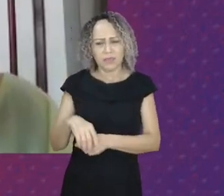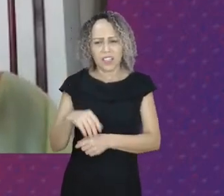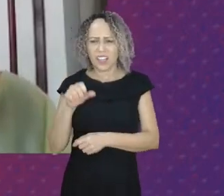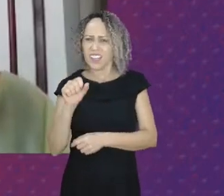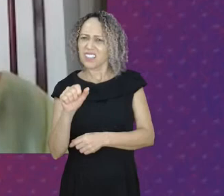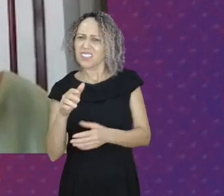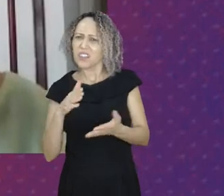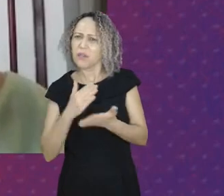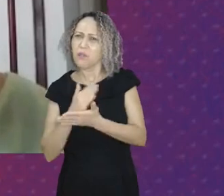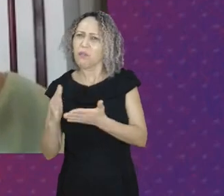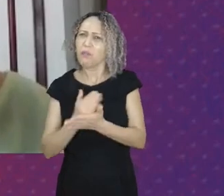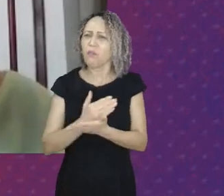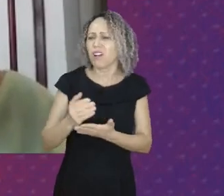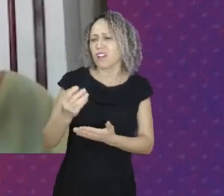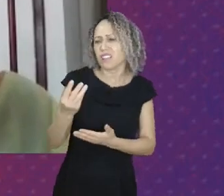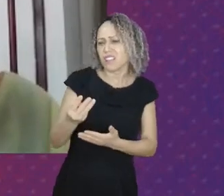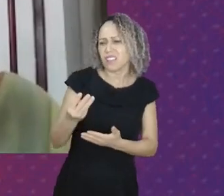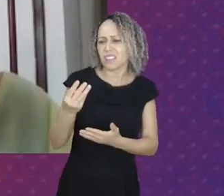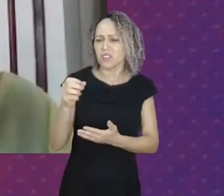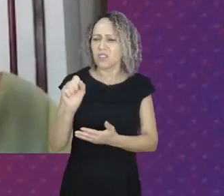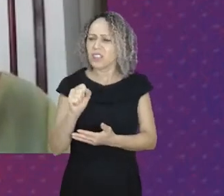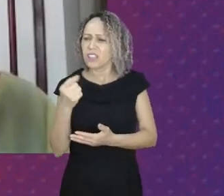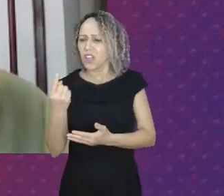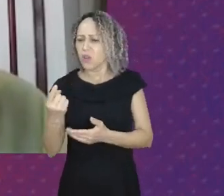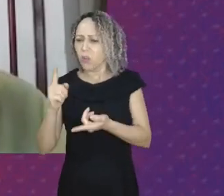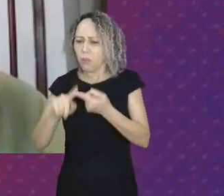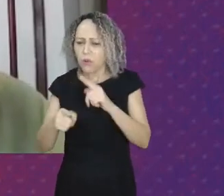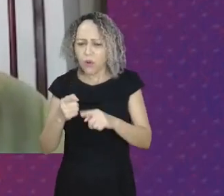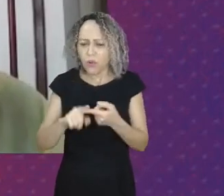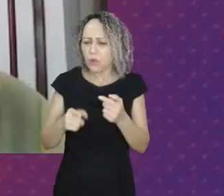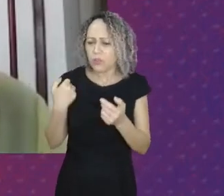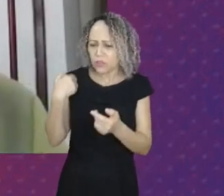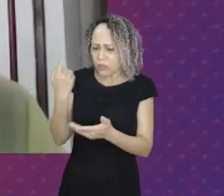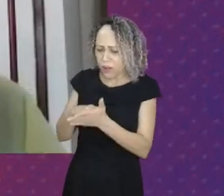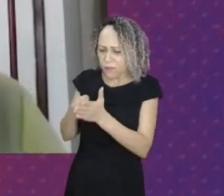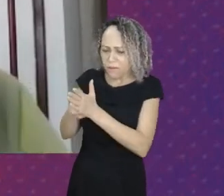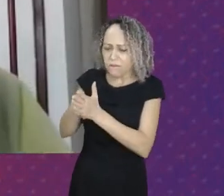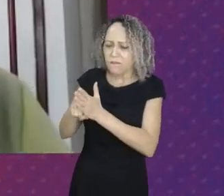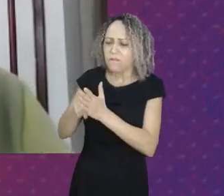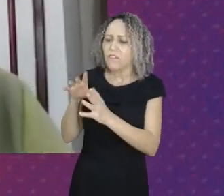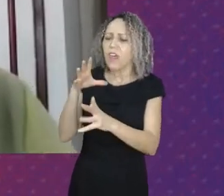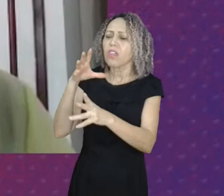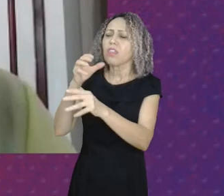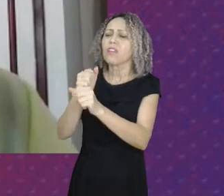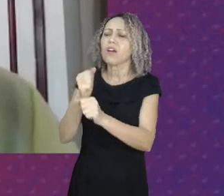regiões do país onde a caderneta foi aplicada. E desse total,